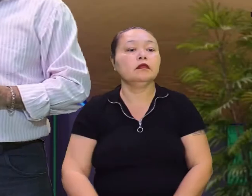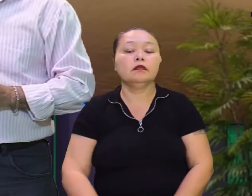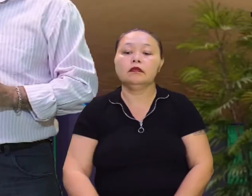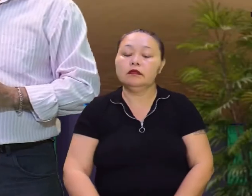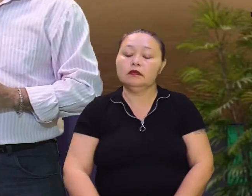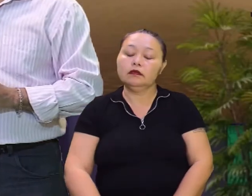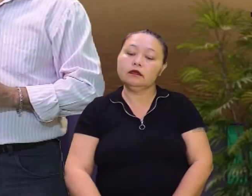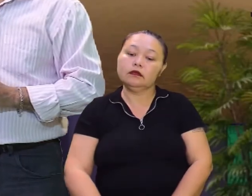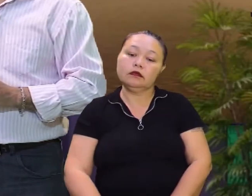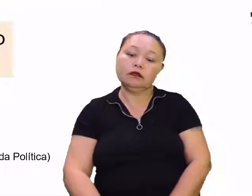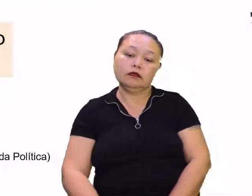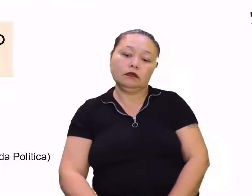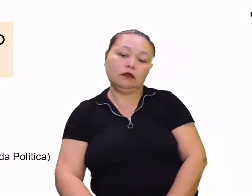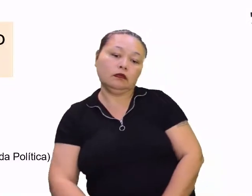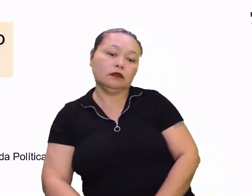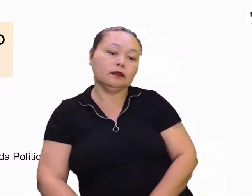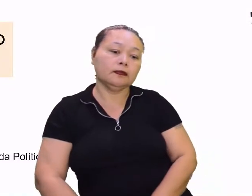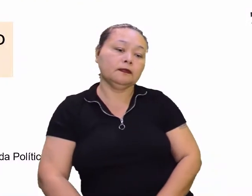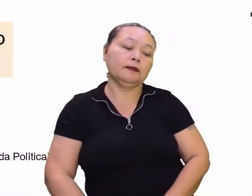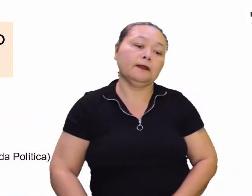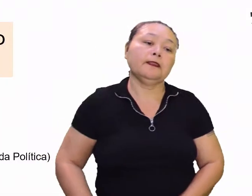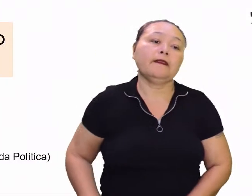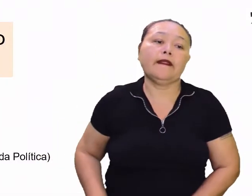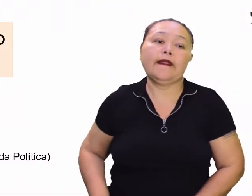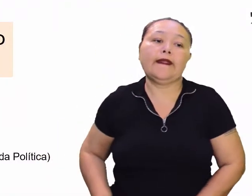professor Jorge? Beleza. Vamos lá.